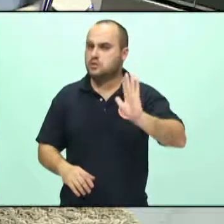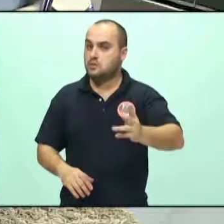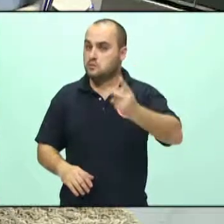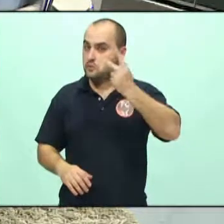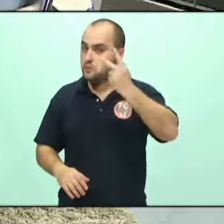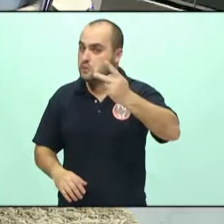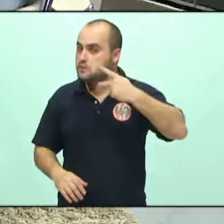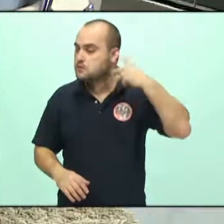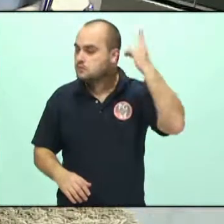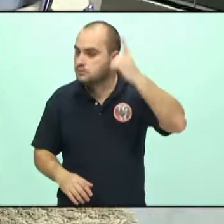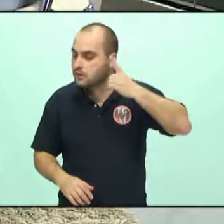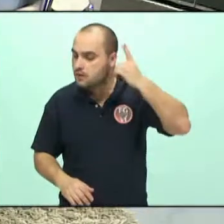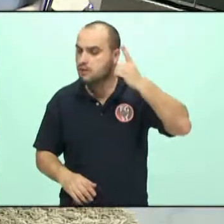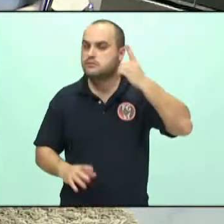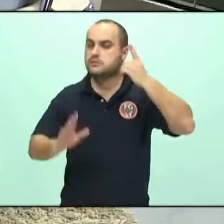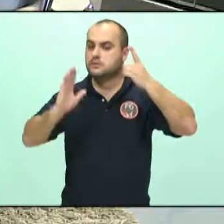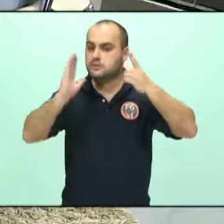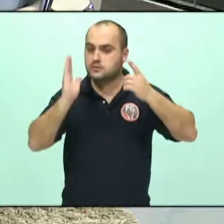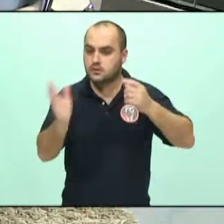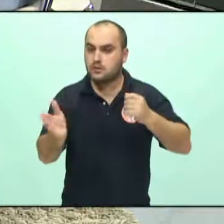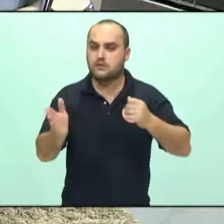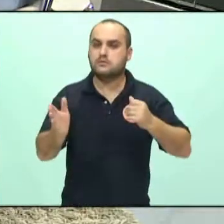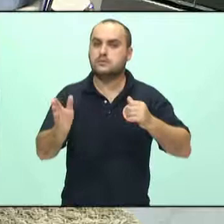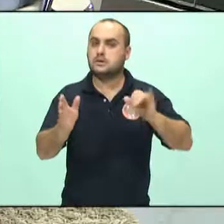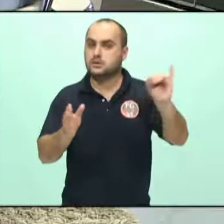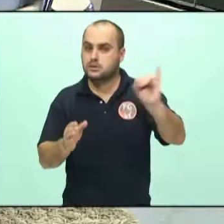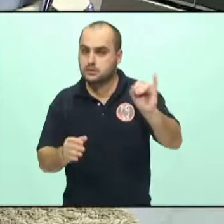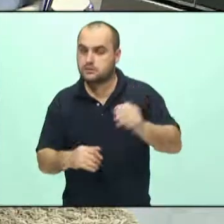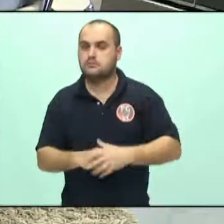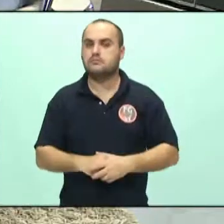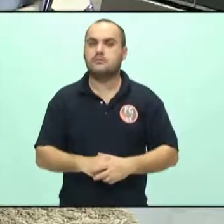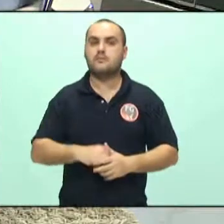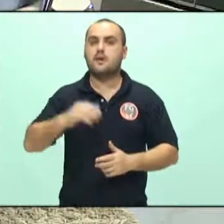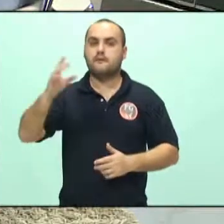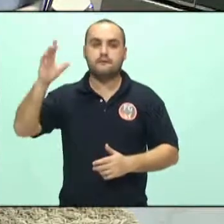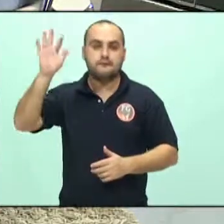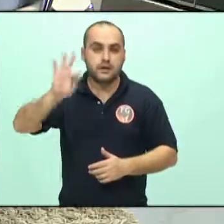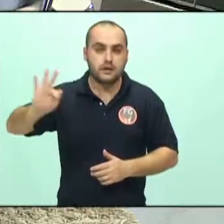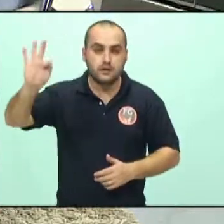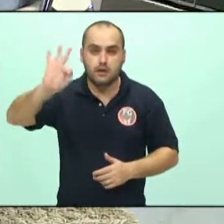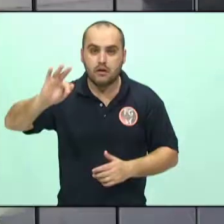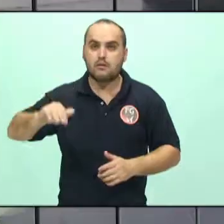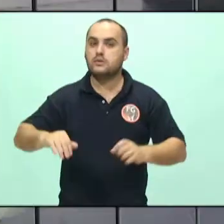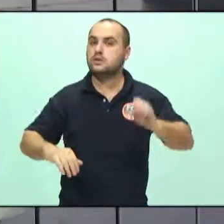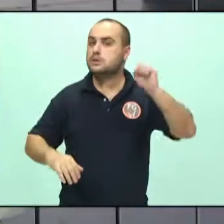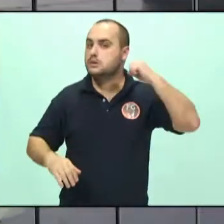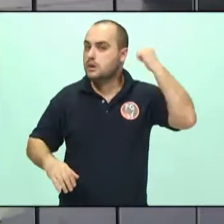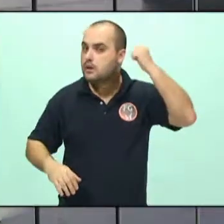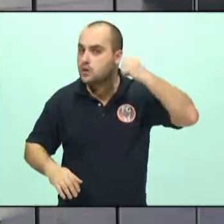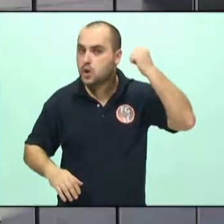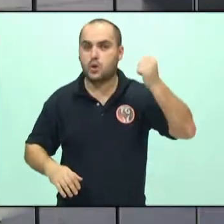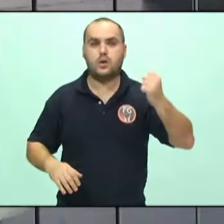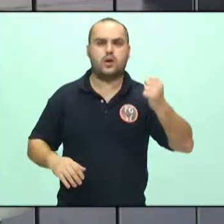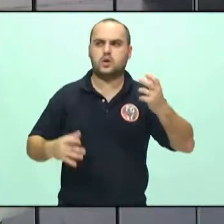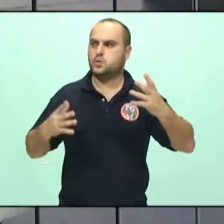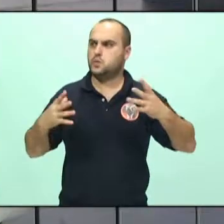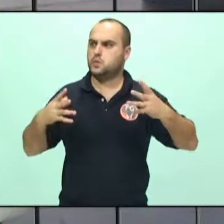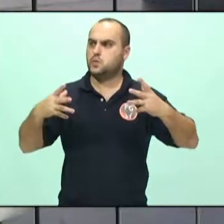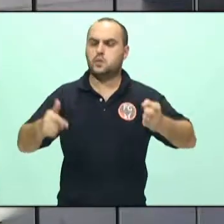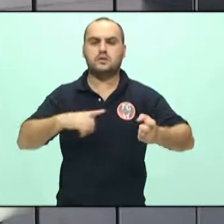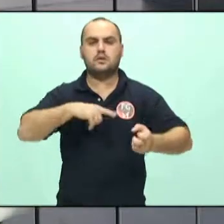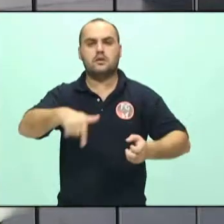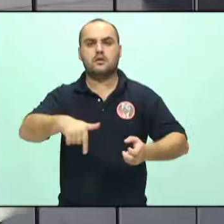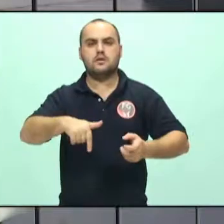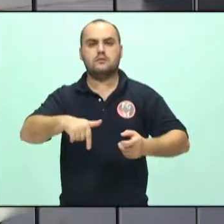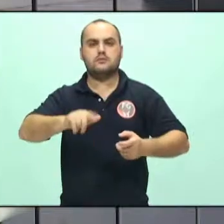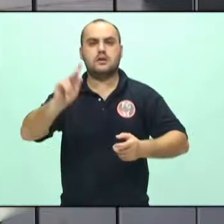deputados, nós tivemos 2 deputados de Itajaí, tivemos deputado federal, tivemos senador, tudo nós tivemos. E não